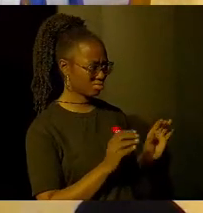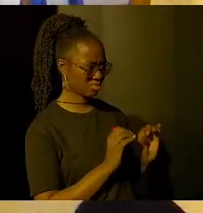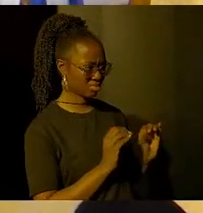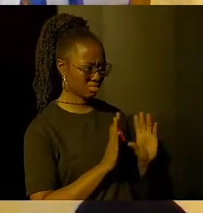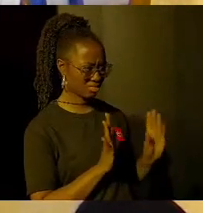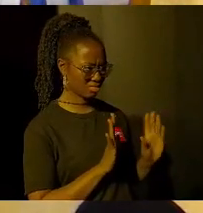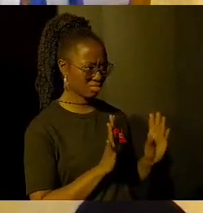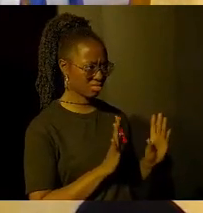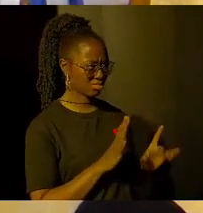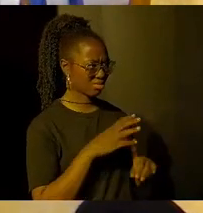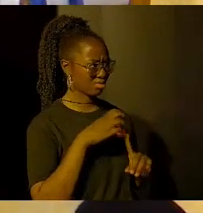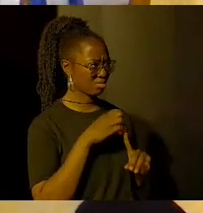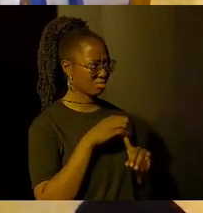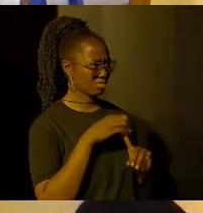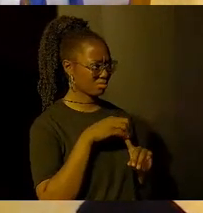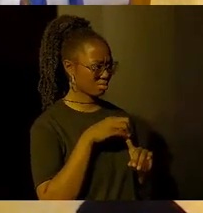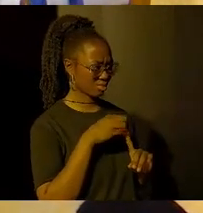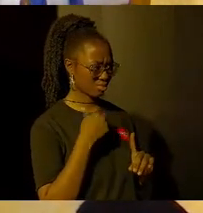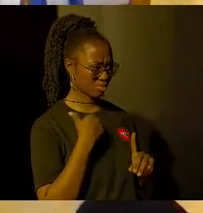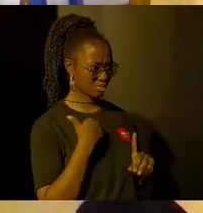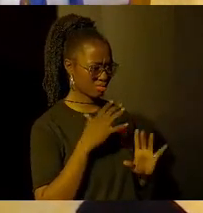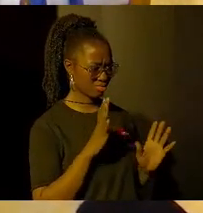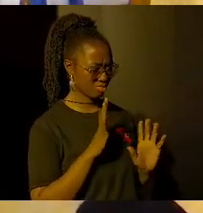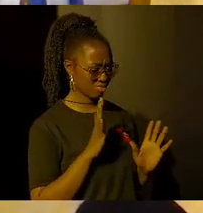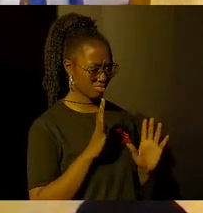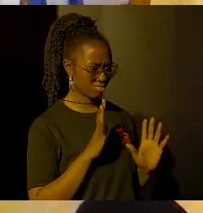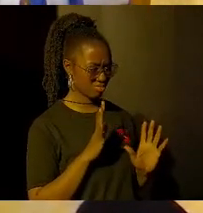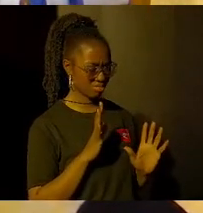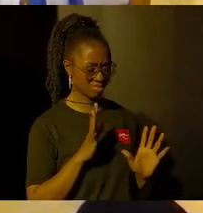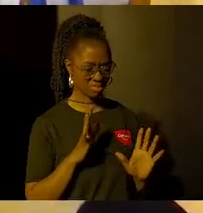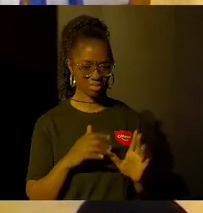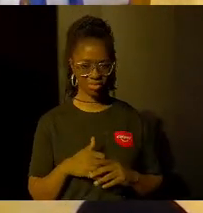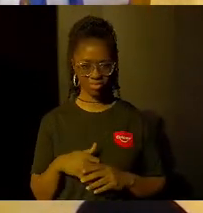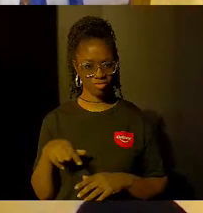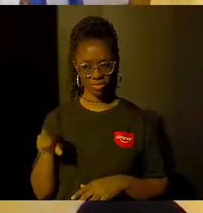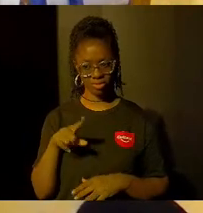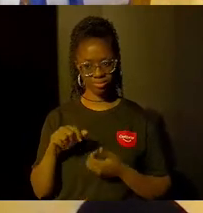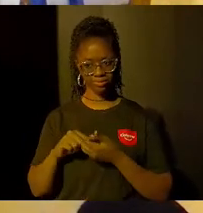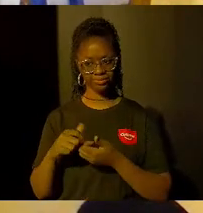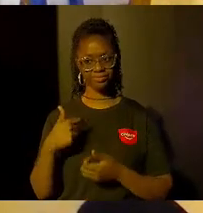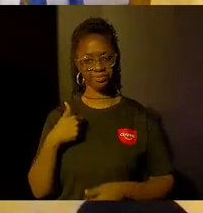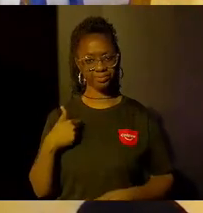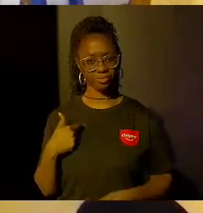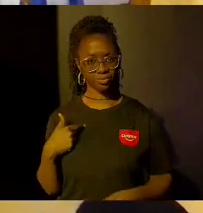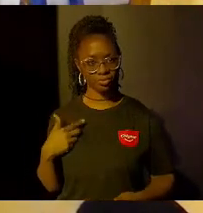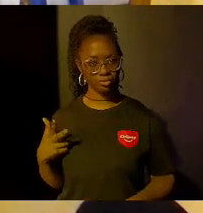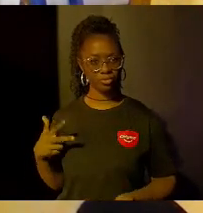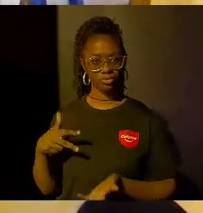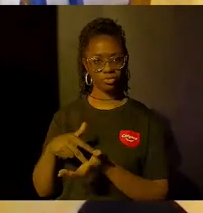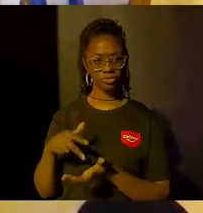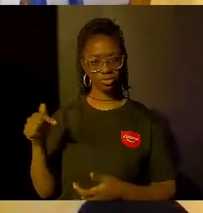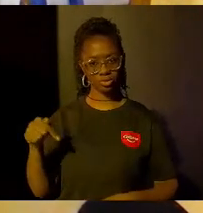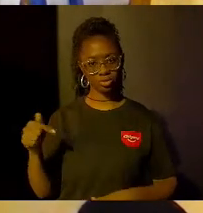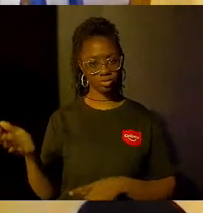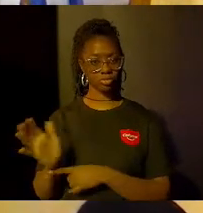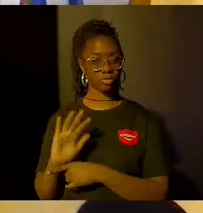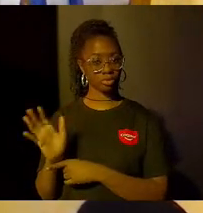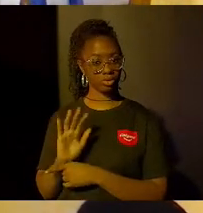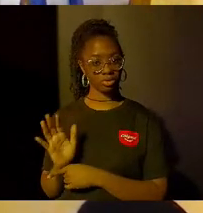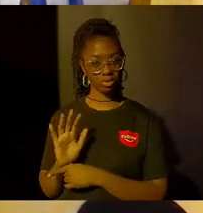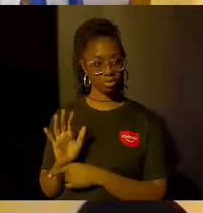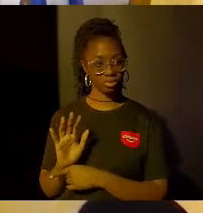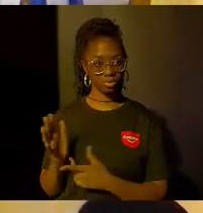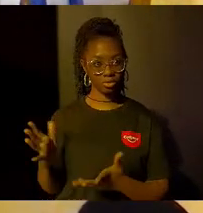ninguém e o ponto de ônibus estava cheio dizia não não roubei o mercadinho de ninguém gente vocês estão aqui comigo vocês estão vendo que eu acabei de chegar ouvindo o cinema Eu